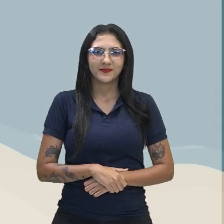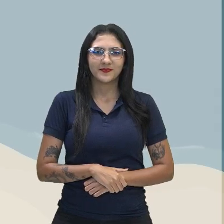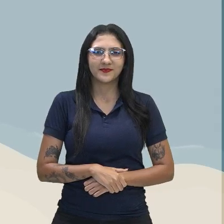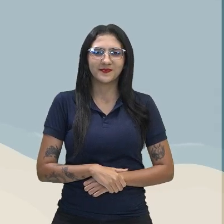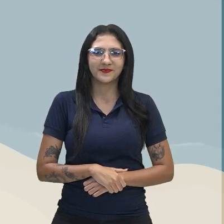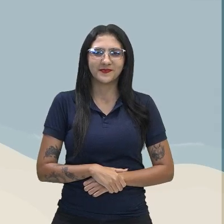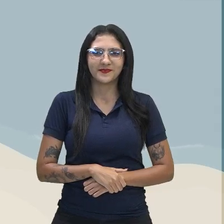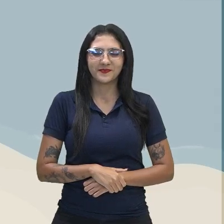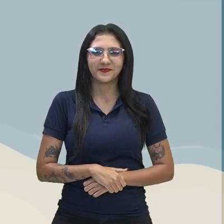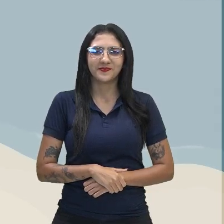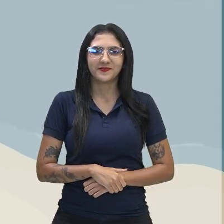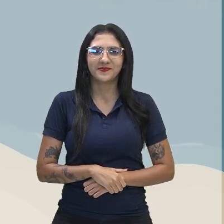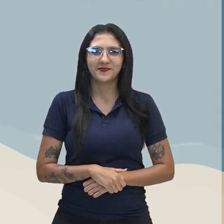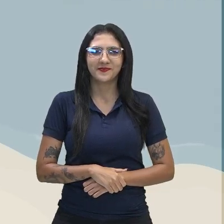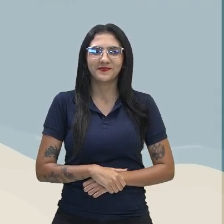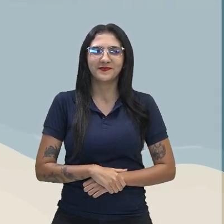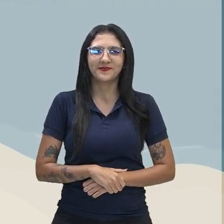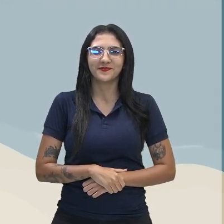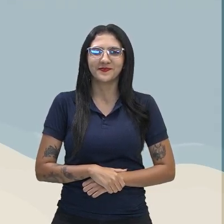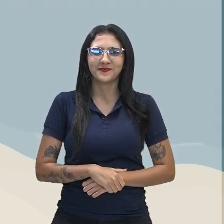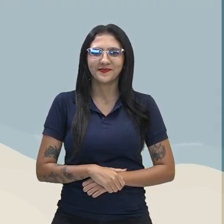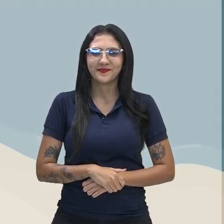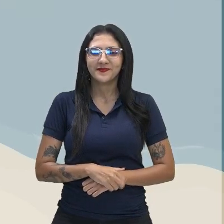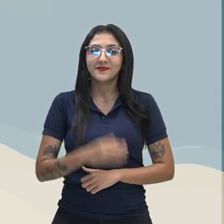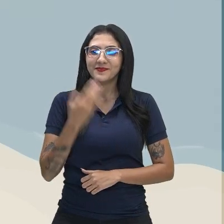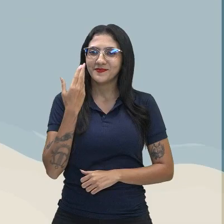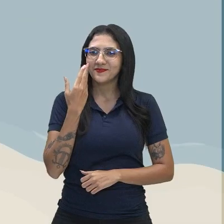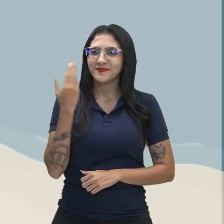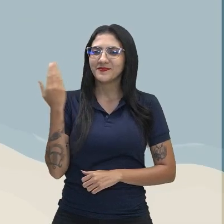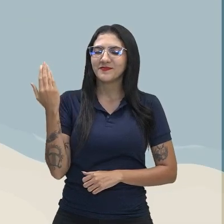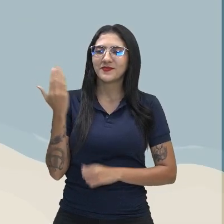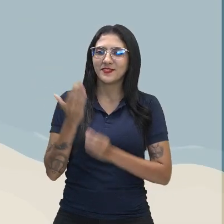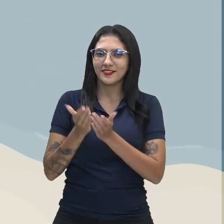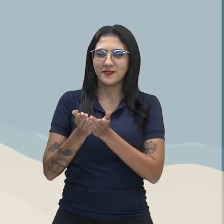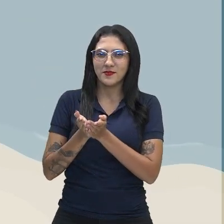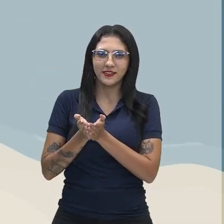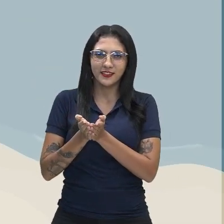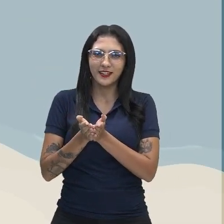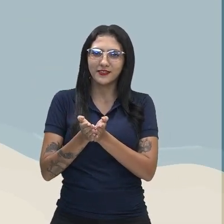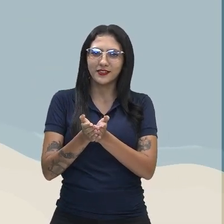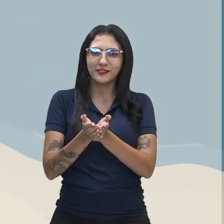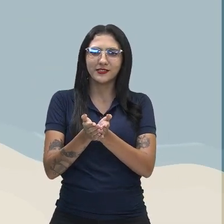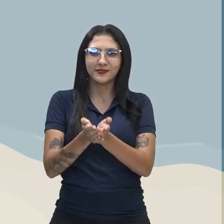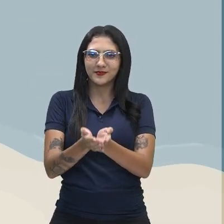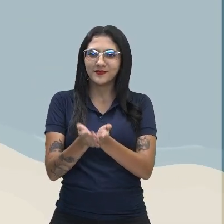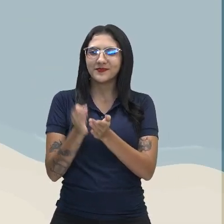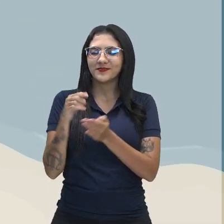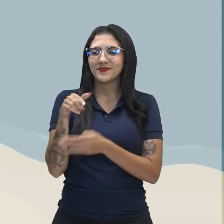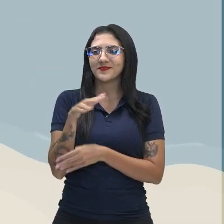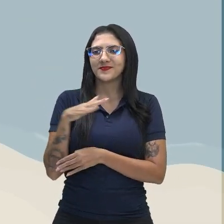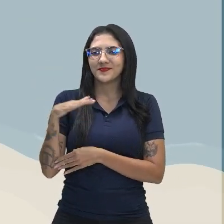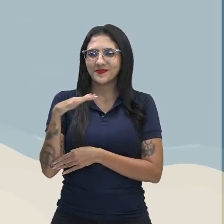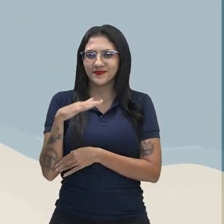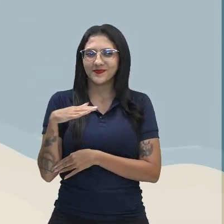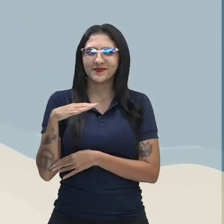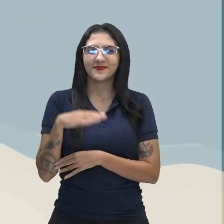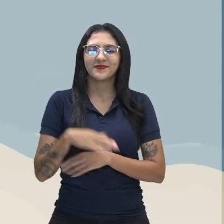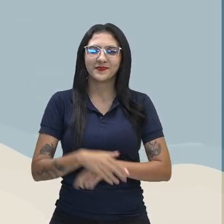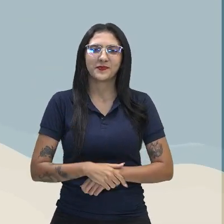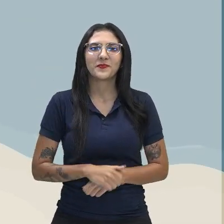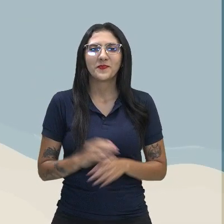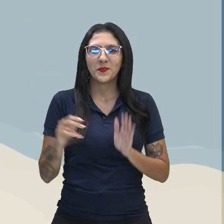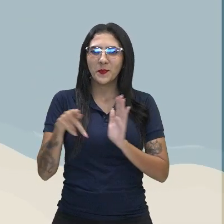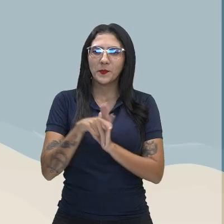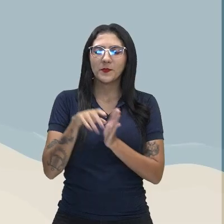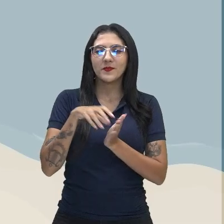Olha só, esse é um barco de linha, ou também pode ser chamado de recreio, tão comum na nossa região para o transporte de